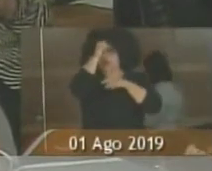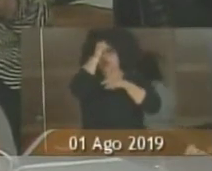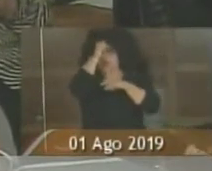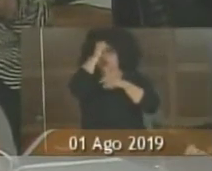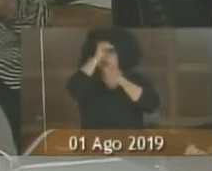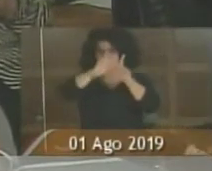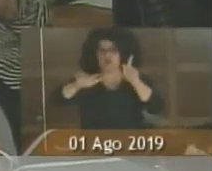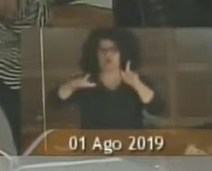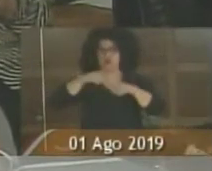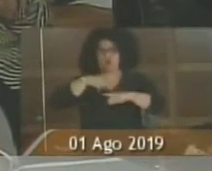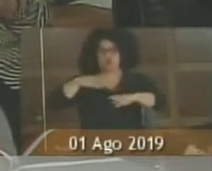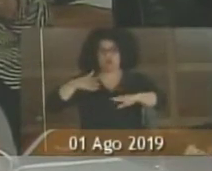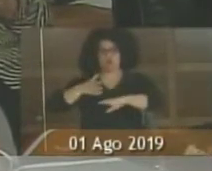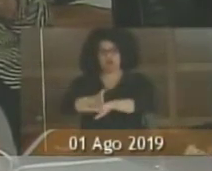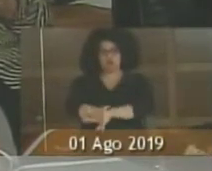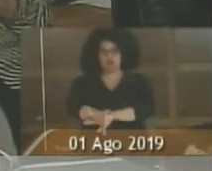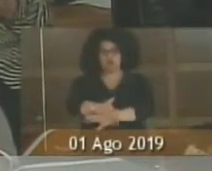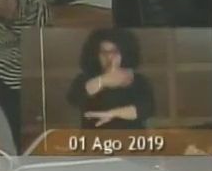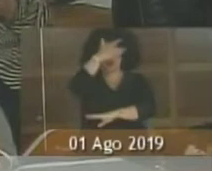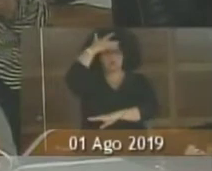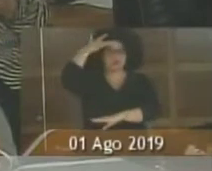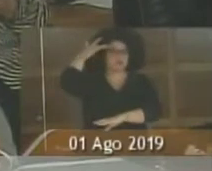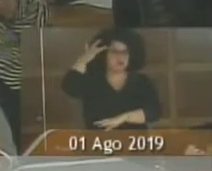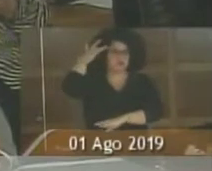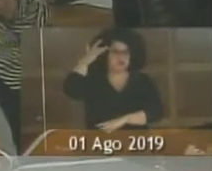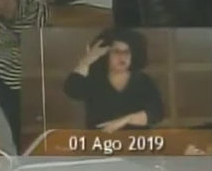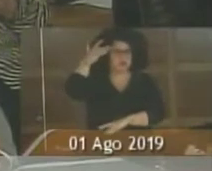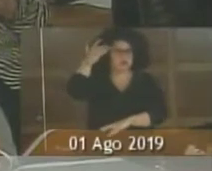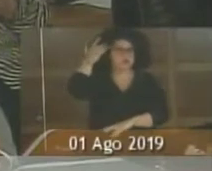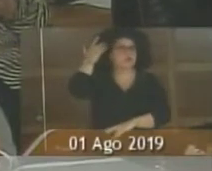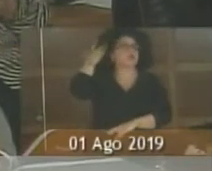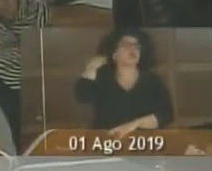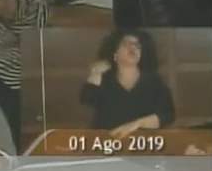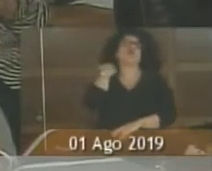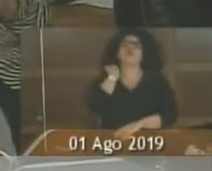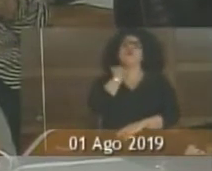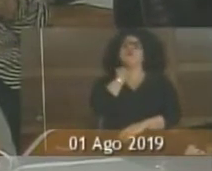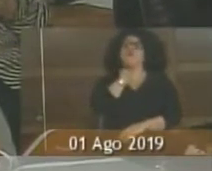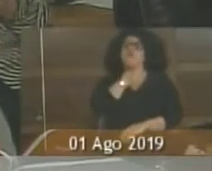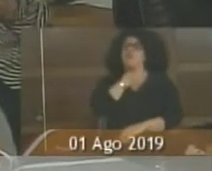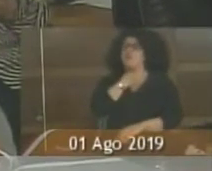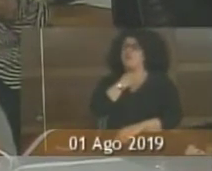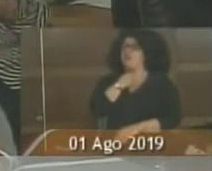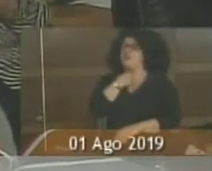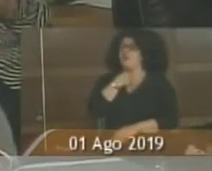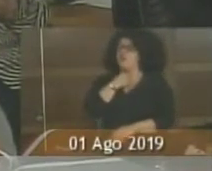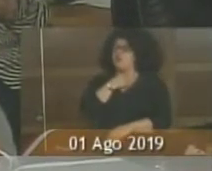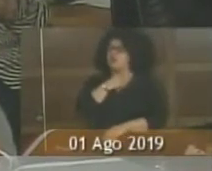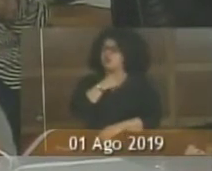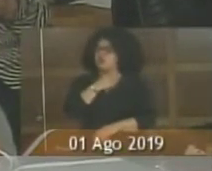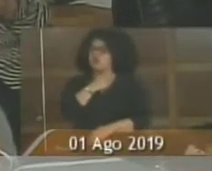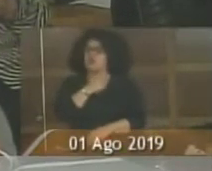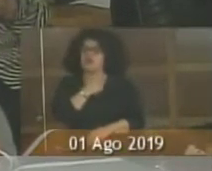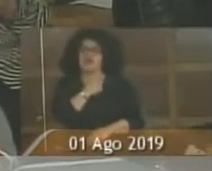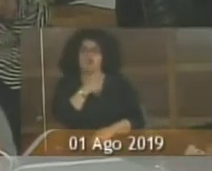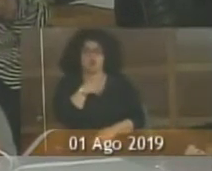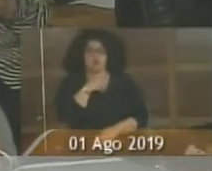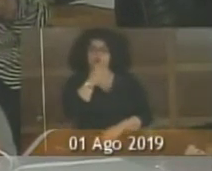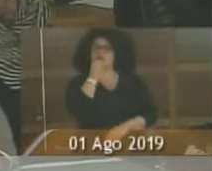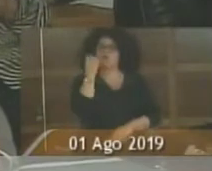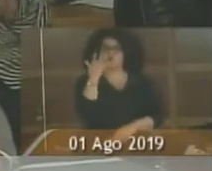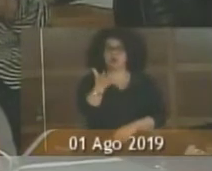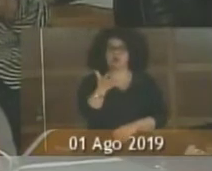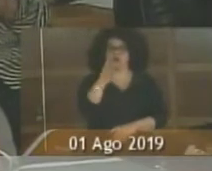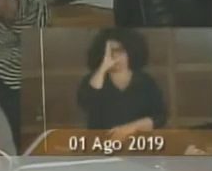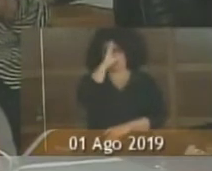estava tendo sim uma invasão lá de pessoas conhecidas, já chamada Cidade da Bíblia. E eu fiz a denúncia diretamente ao